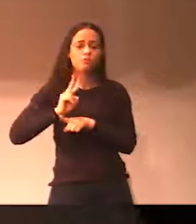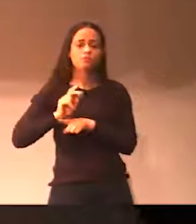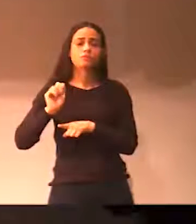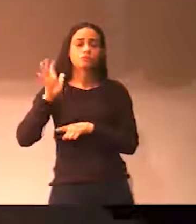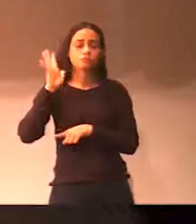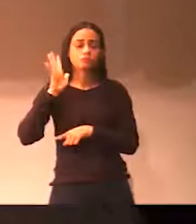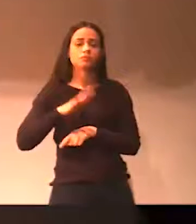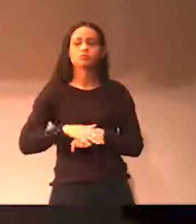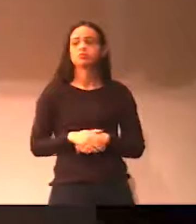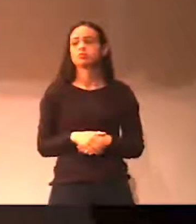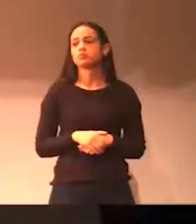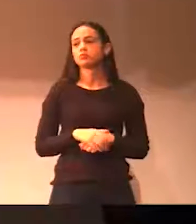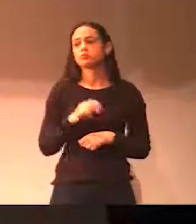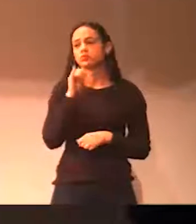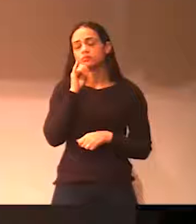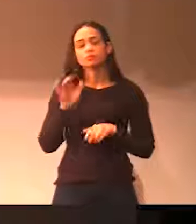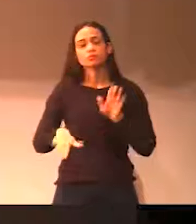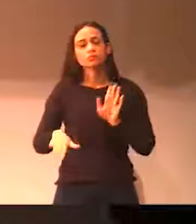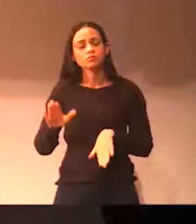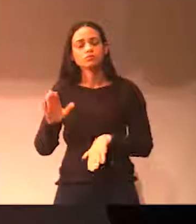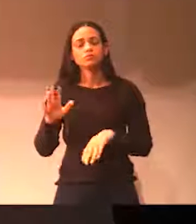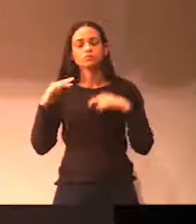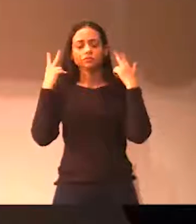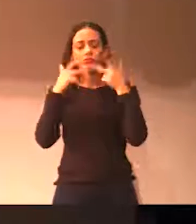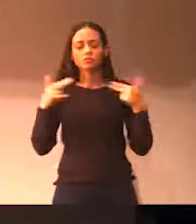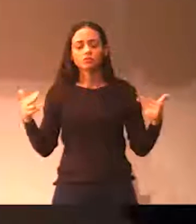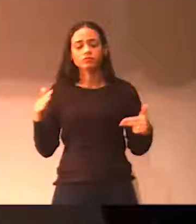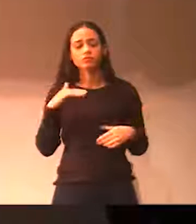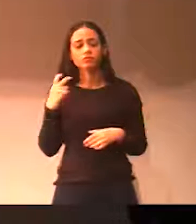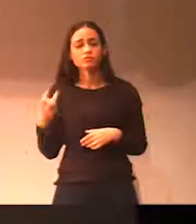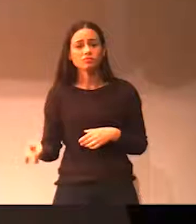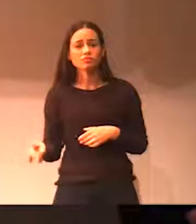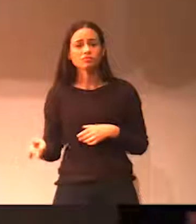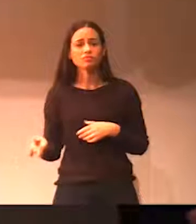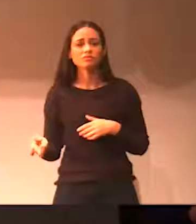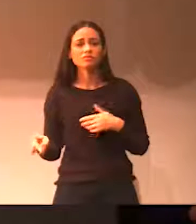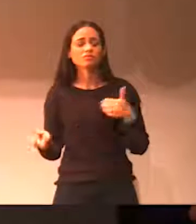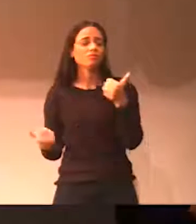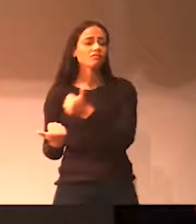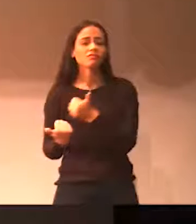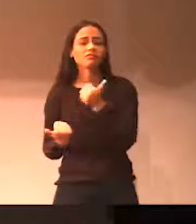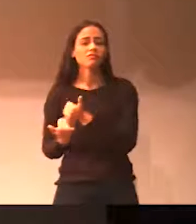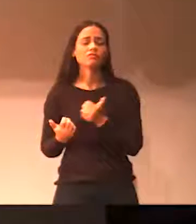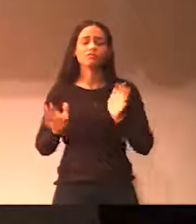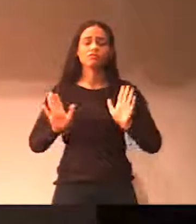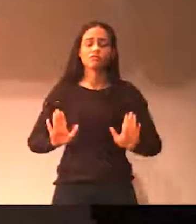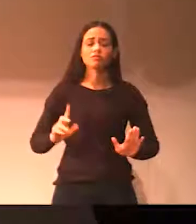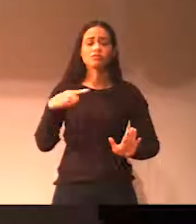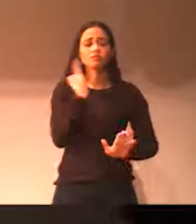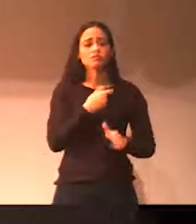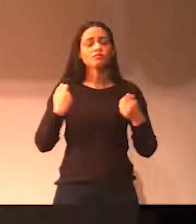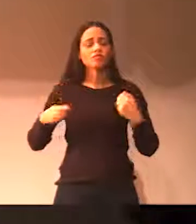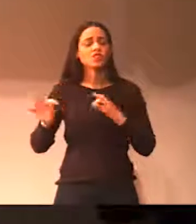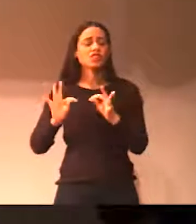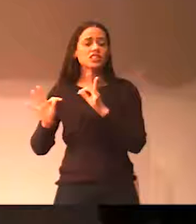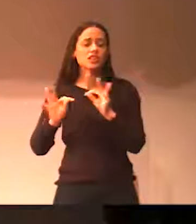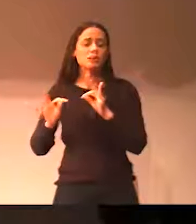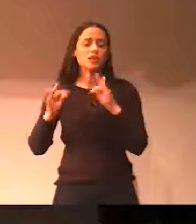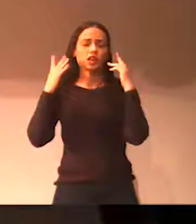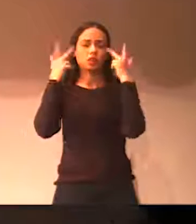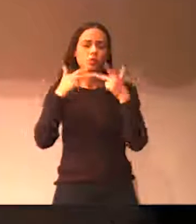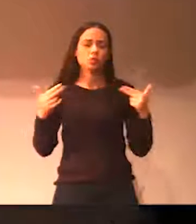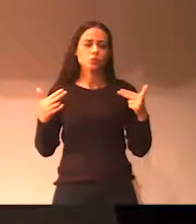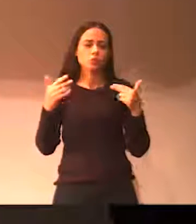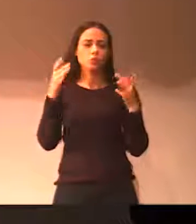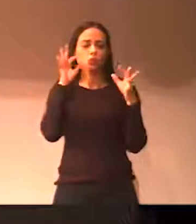tudo bem, a gente pega outro. É essa cultura, é essa educação que tem que mudar no país. Então, para isso, nós precisamos de leis, tanto de proteção